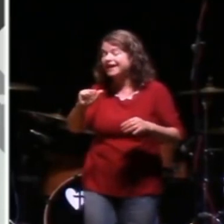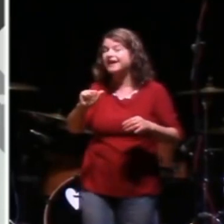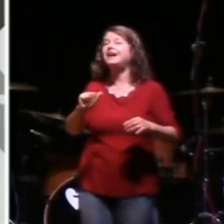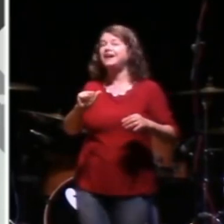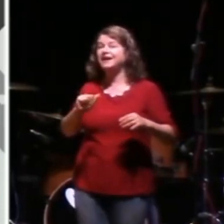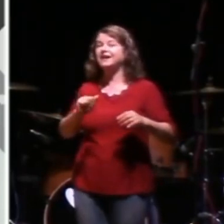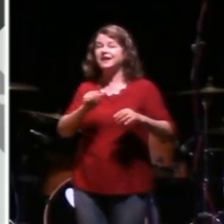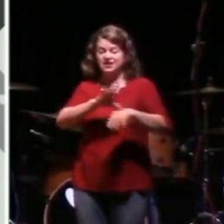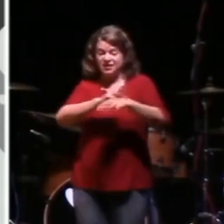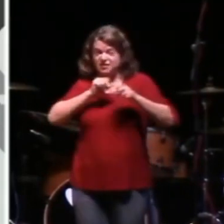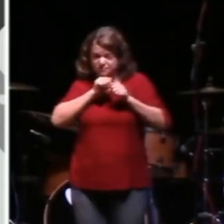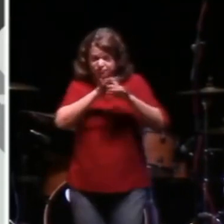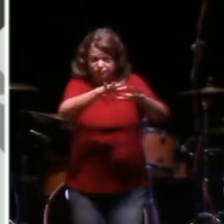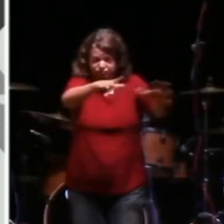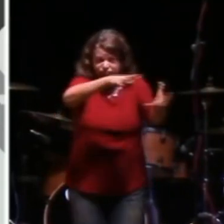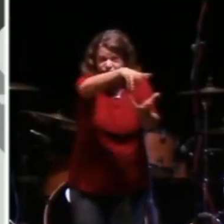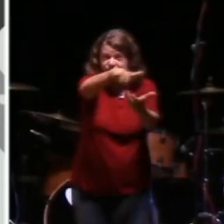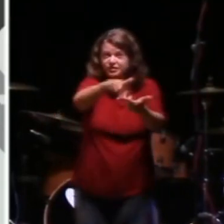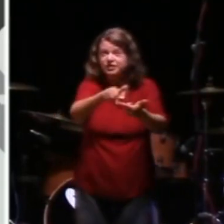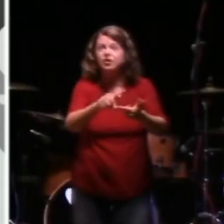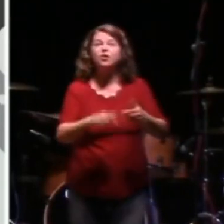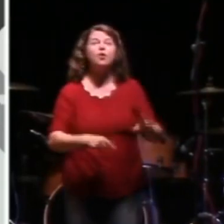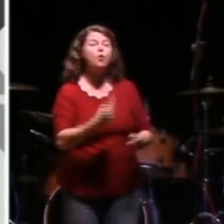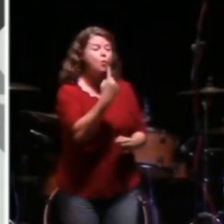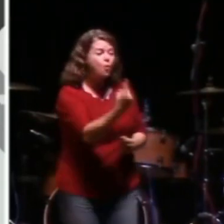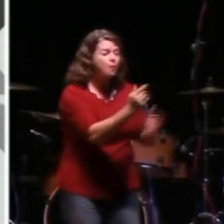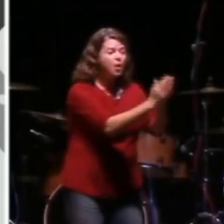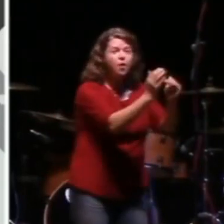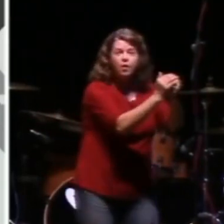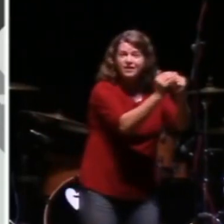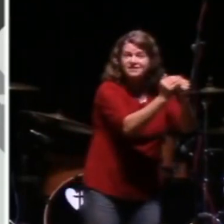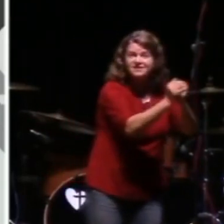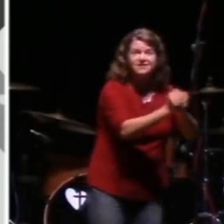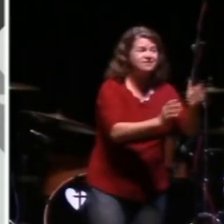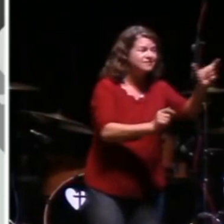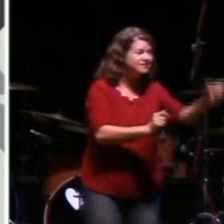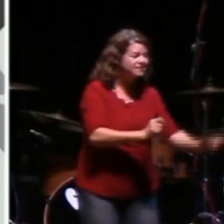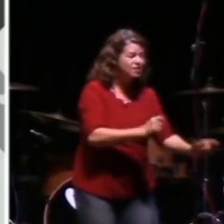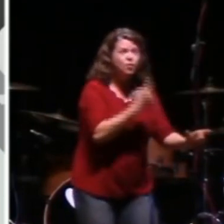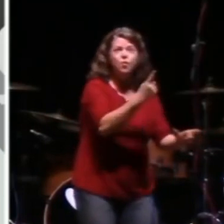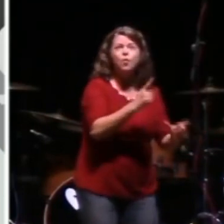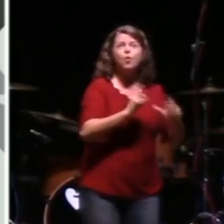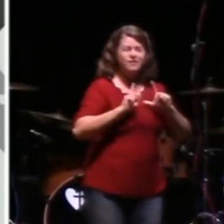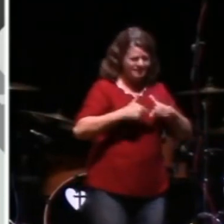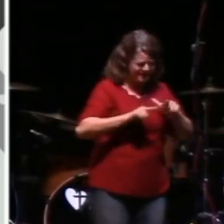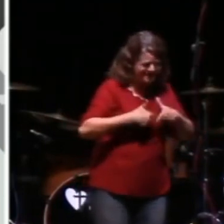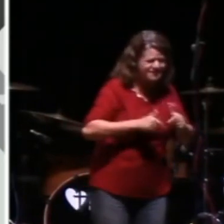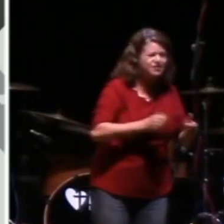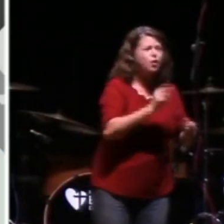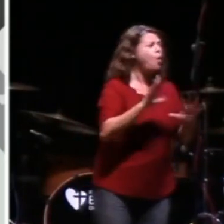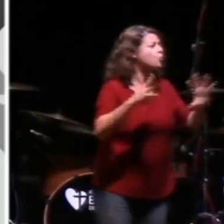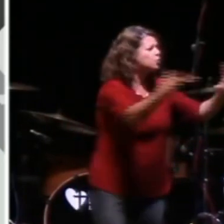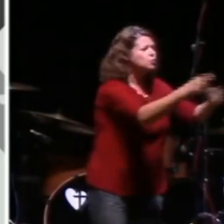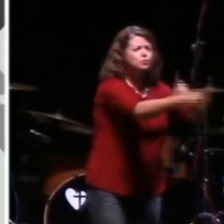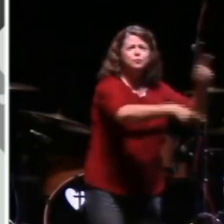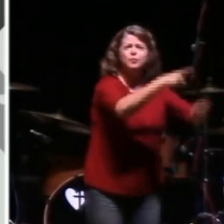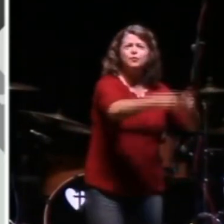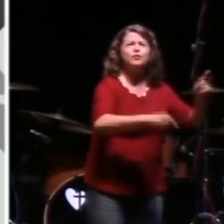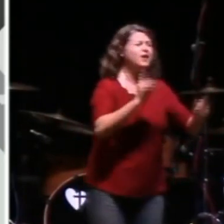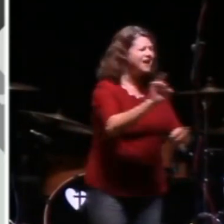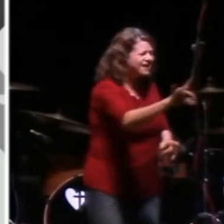por misericórdia por feita por escrito por todo o teu povo israel cada um sentido suas próprias aflições e dores